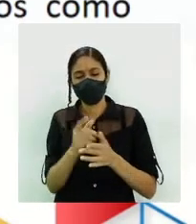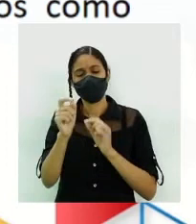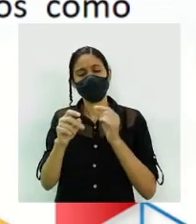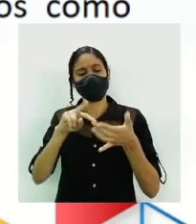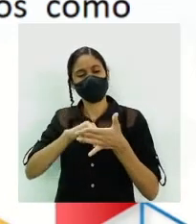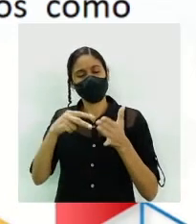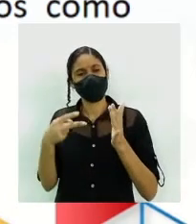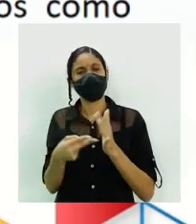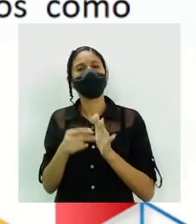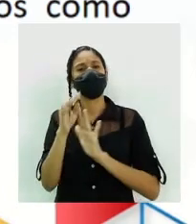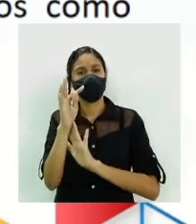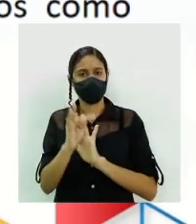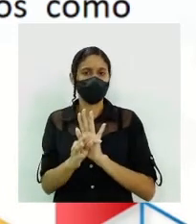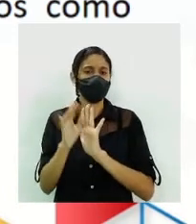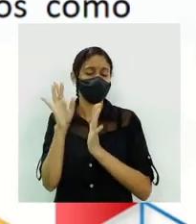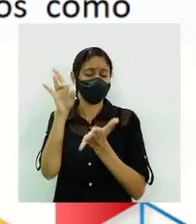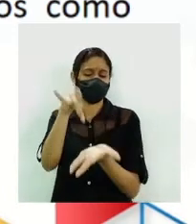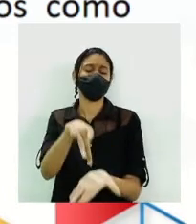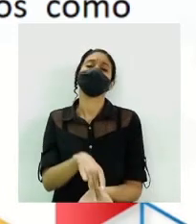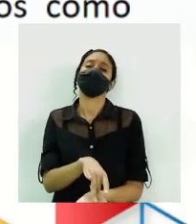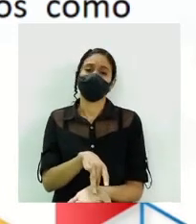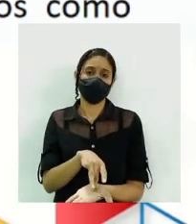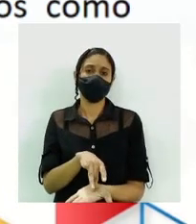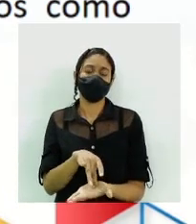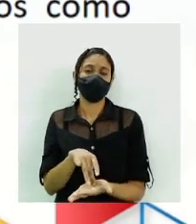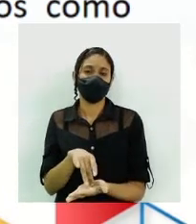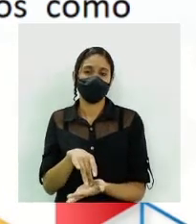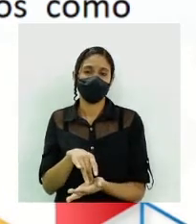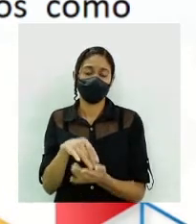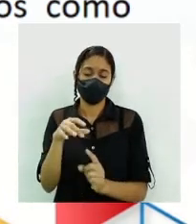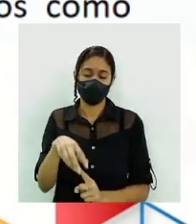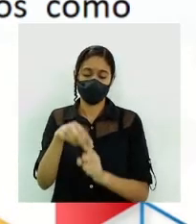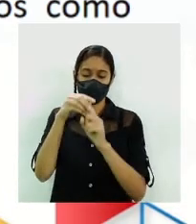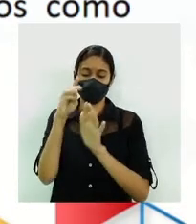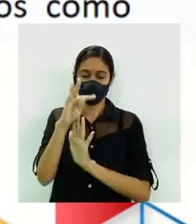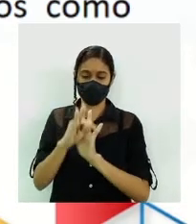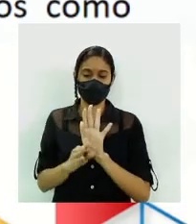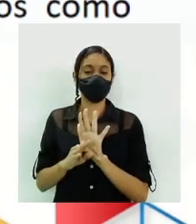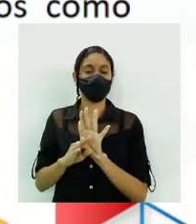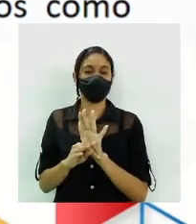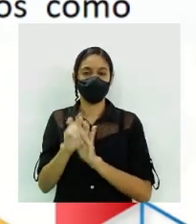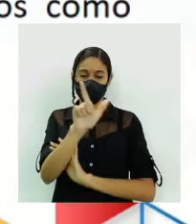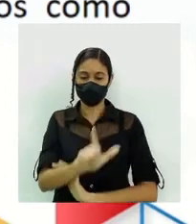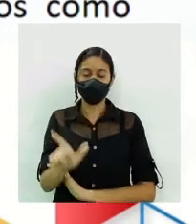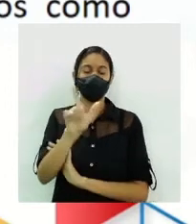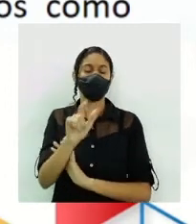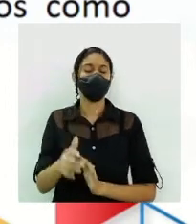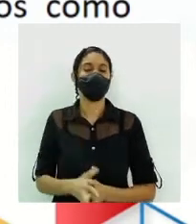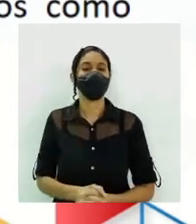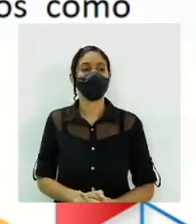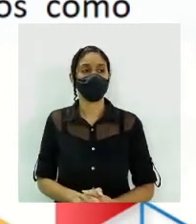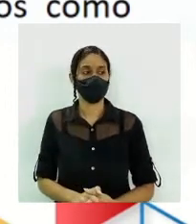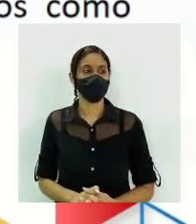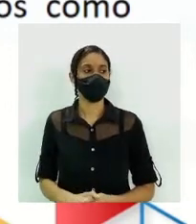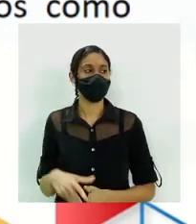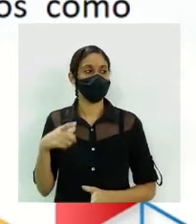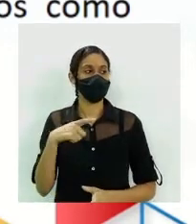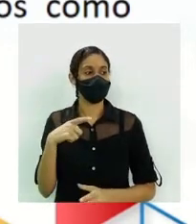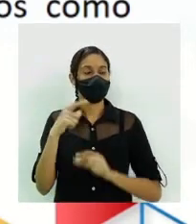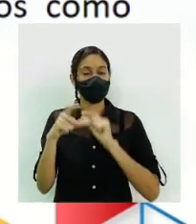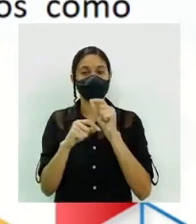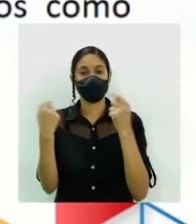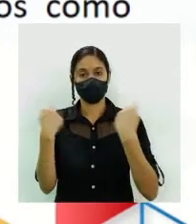entrelinhas e ir além dela realmente. Principalmente em textos literários, em que exigem da gente